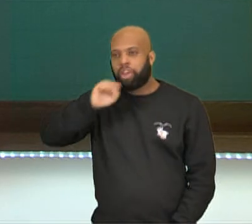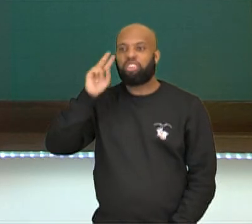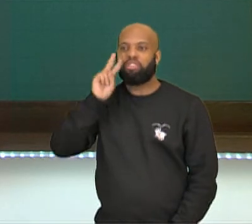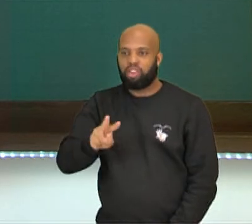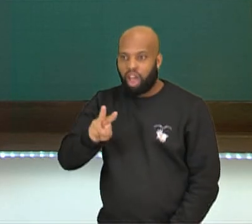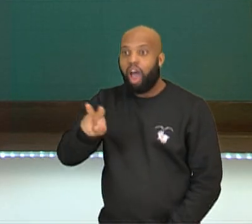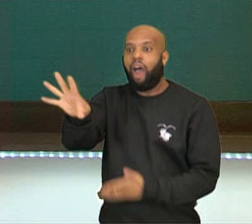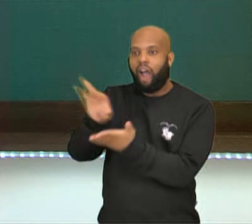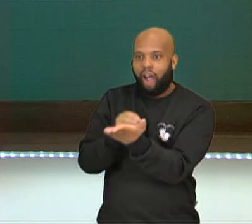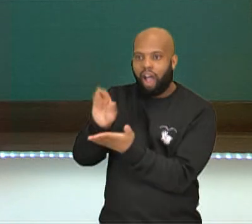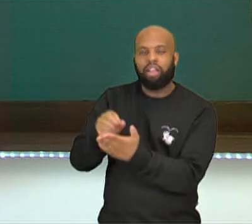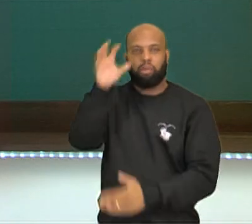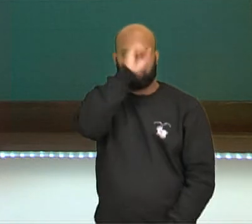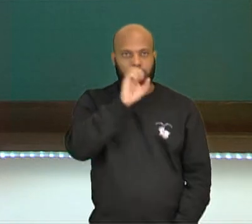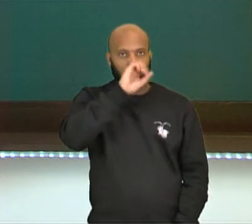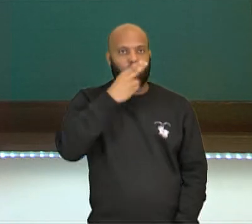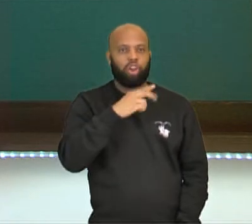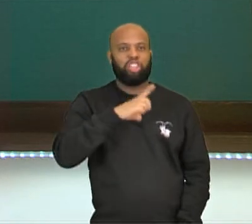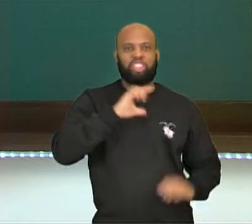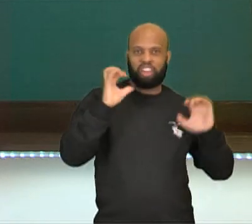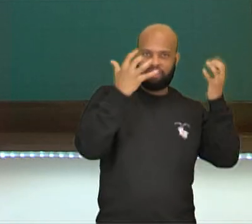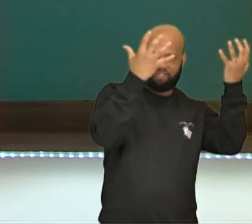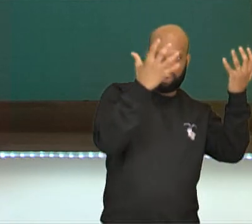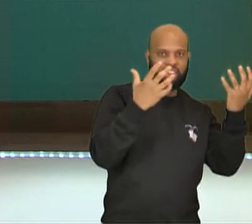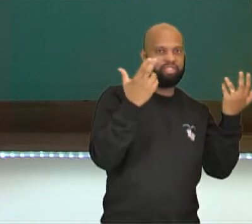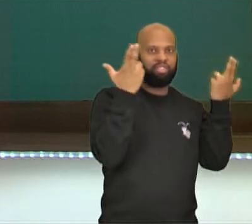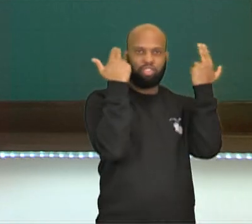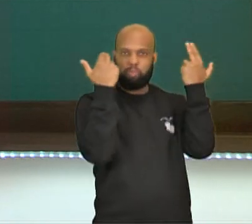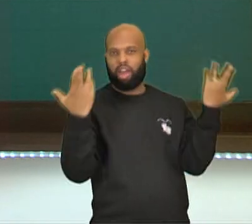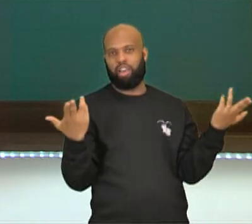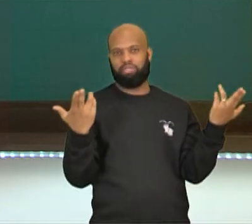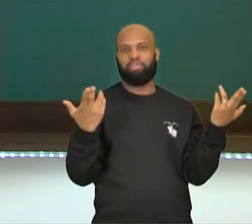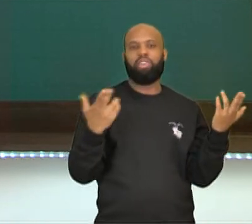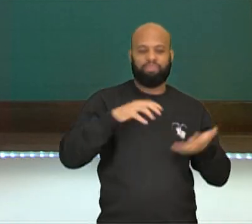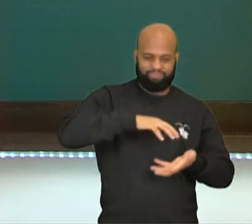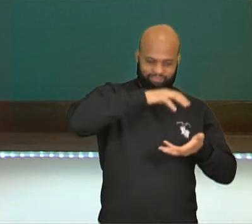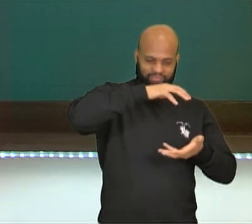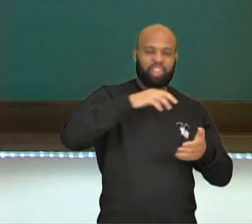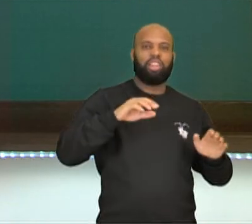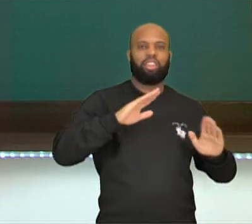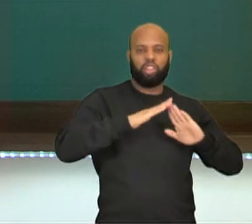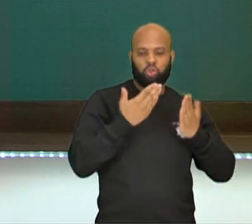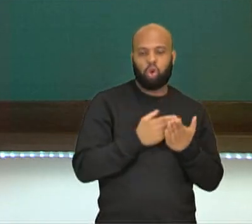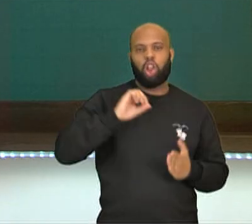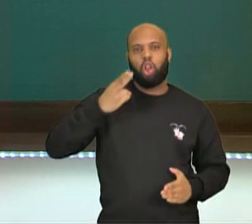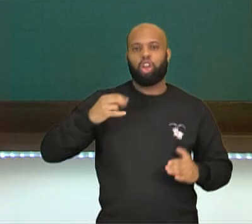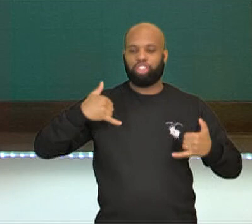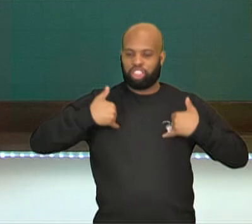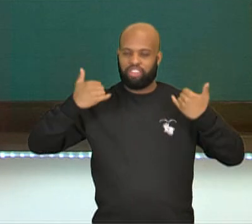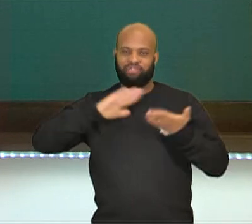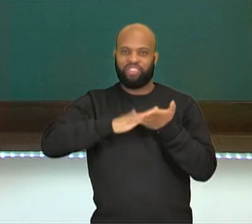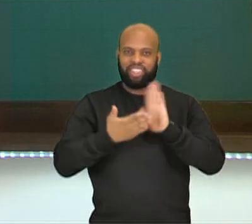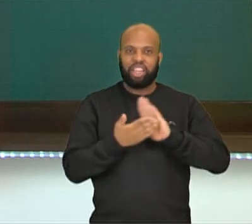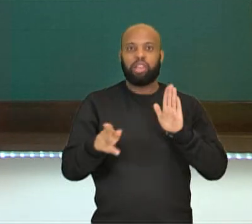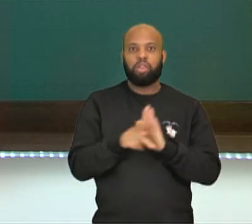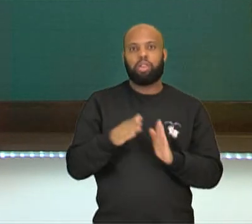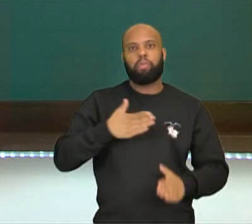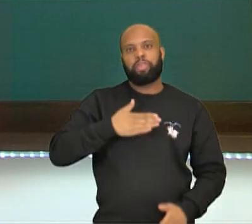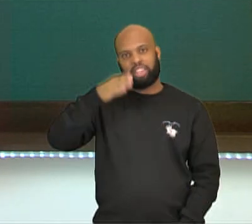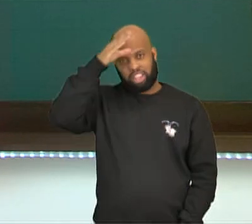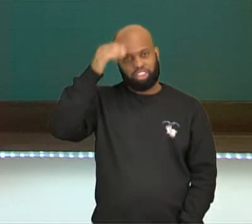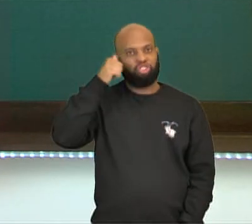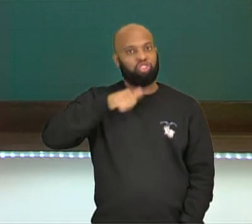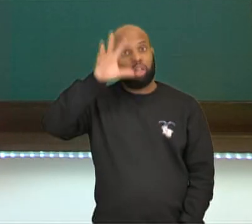Ou eu estava numa festinha lá de Páscoa na escola, ou eu estava com os meus amigos no aniversário da minha tia e eu aprendi esse passo. Então